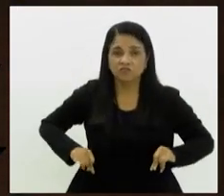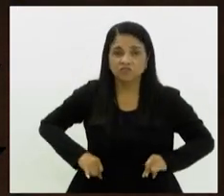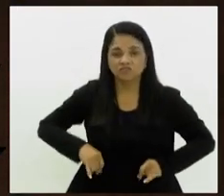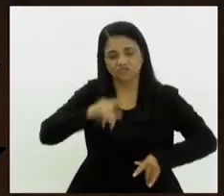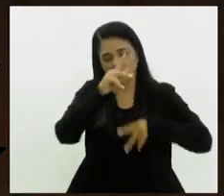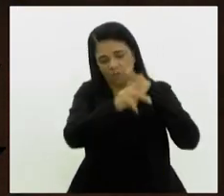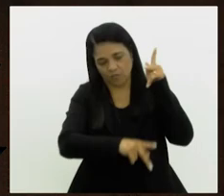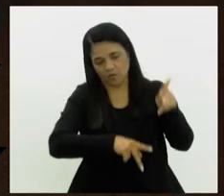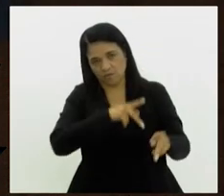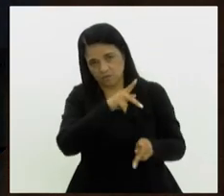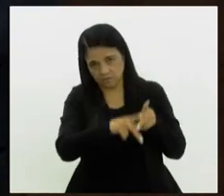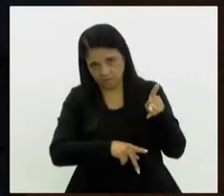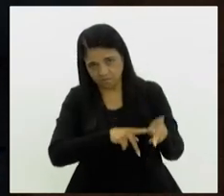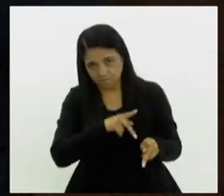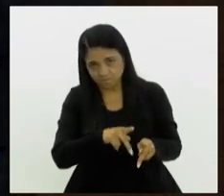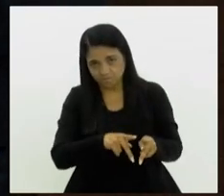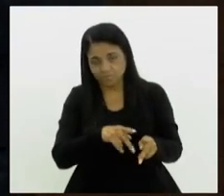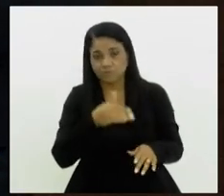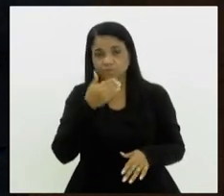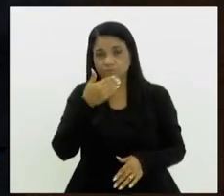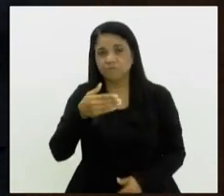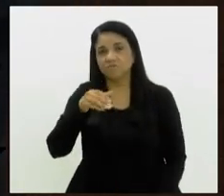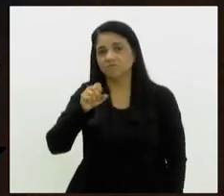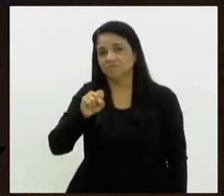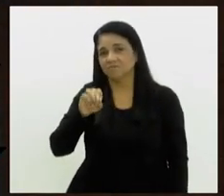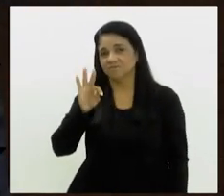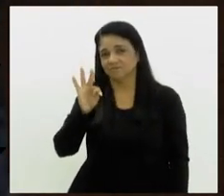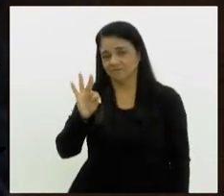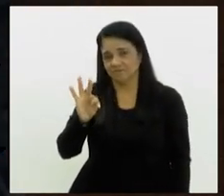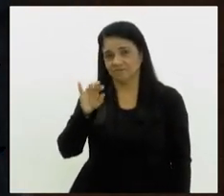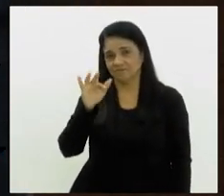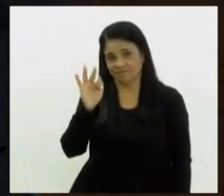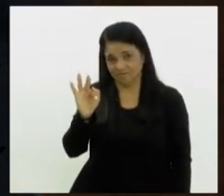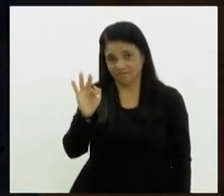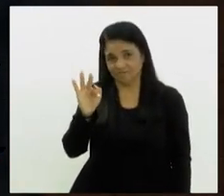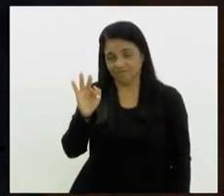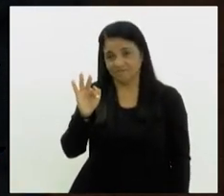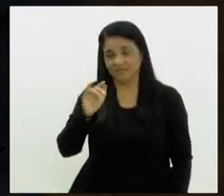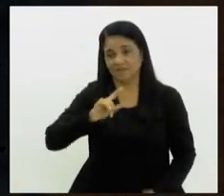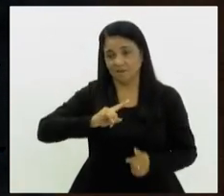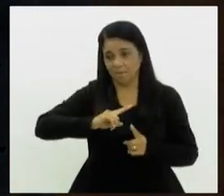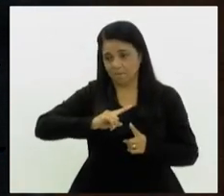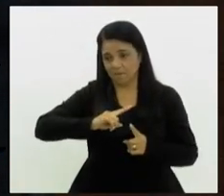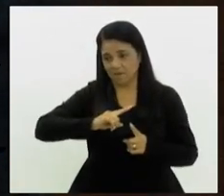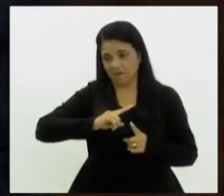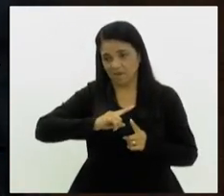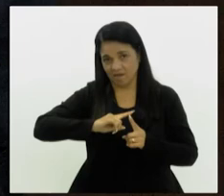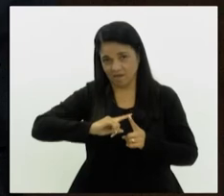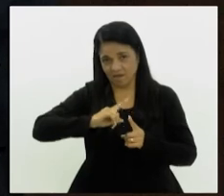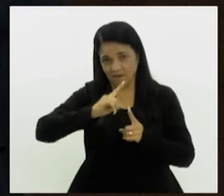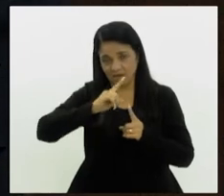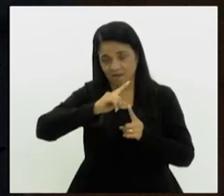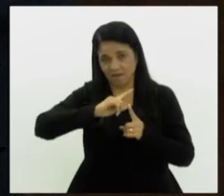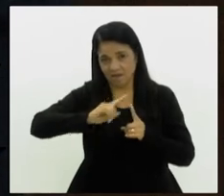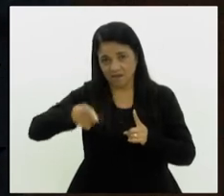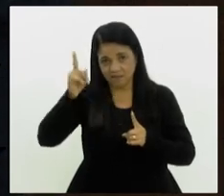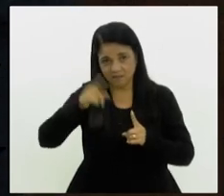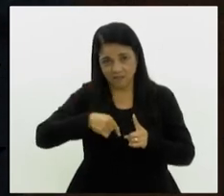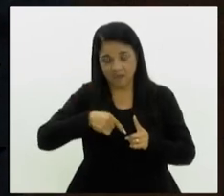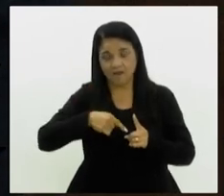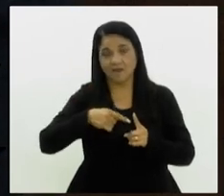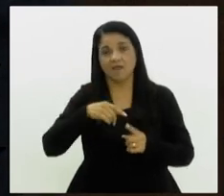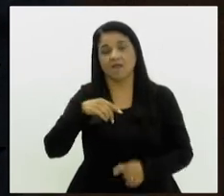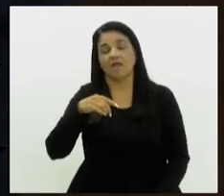povo fluminense. Então, peço aqui, STF, por gentileza, revogue a decisão da DPF